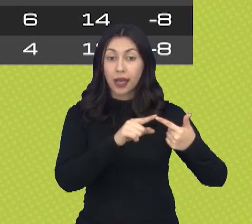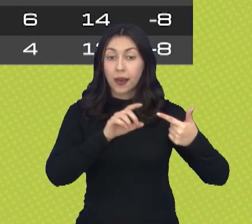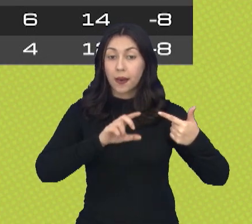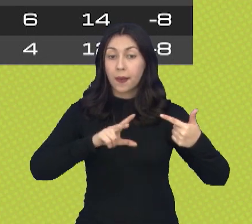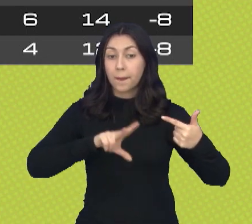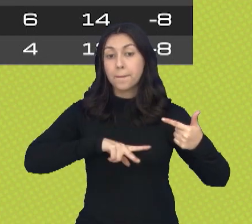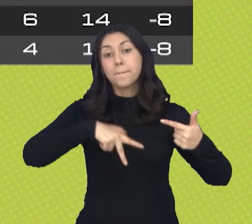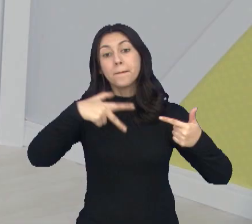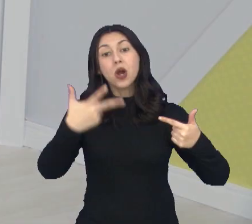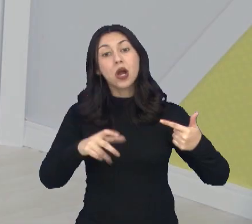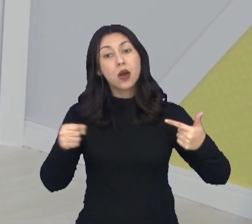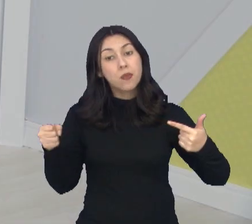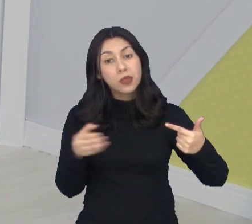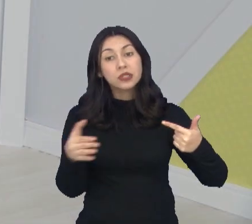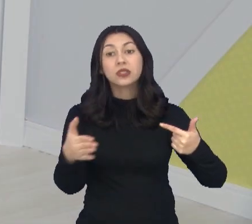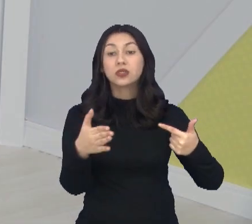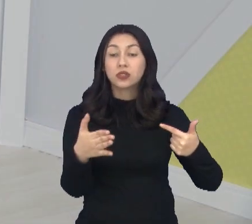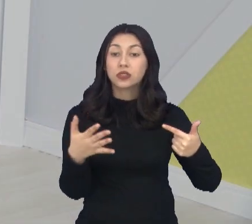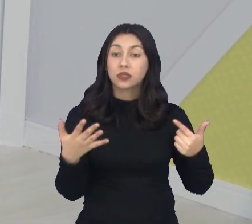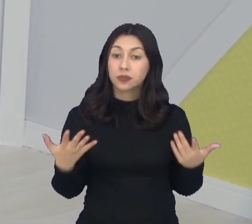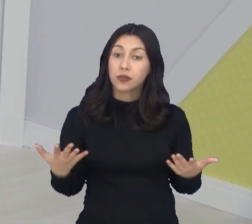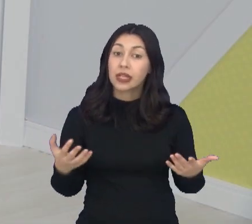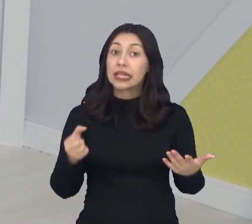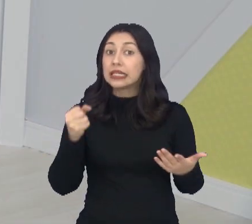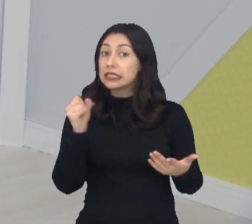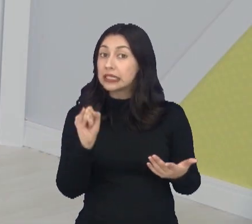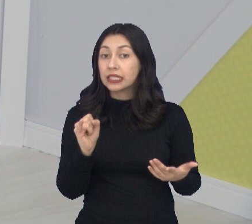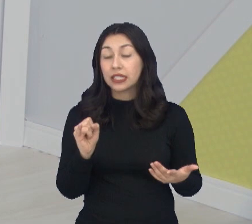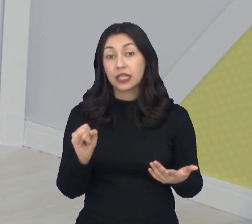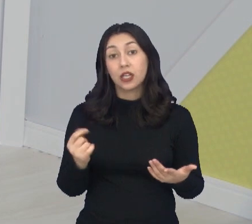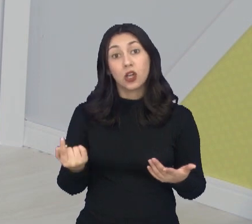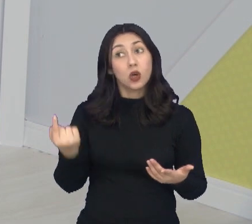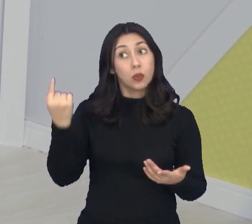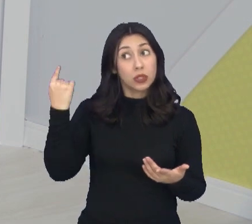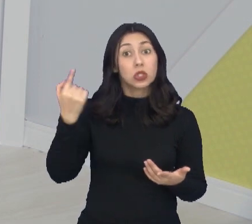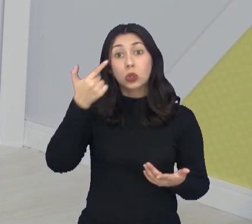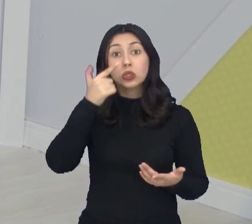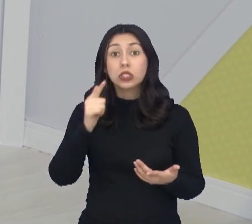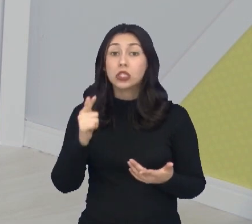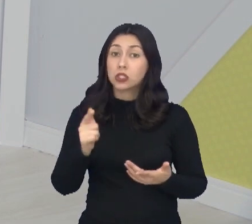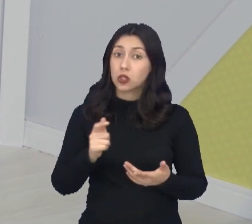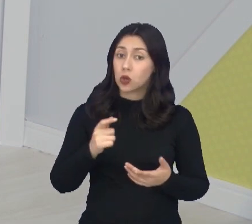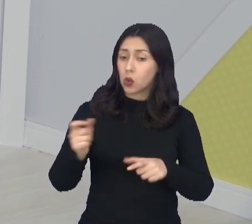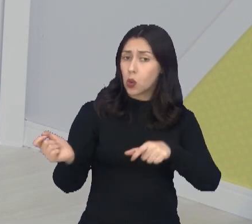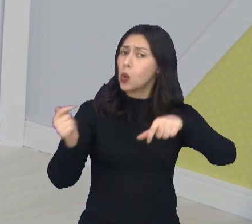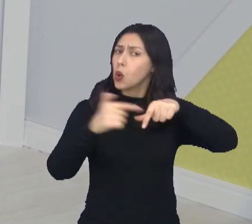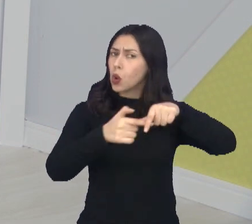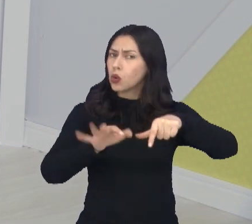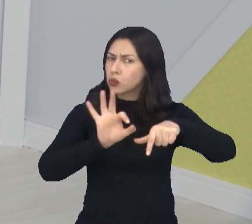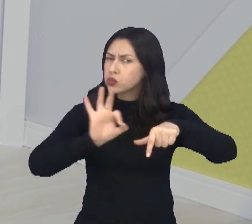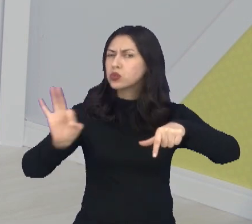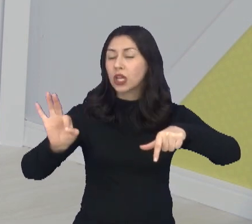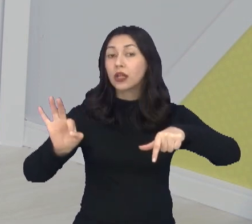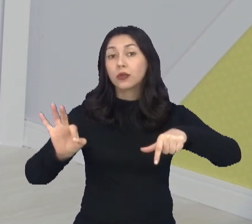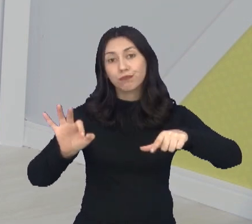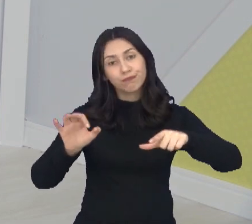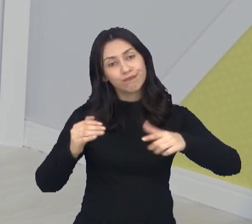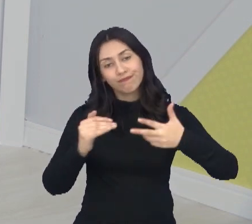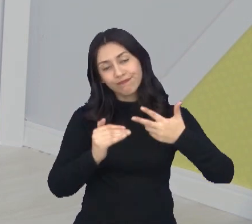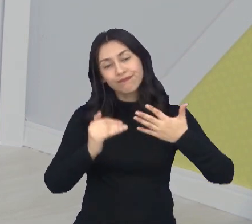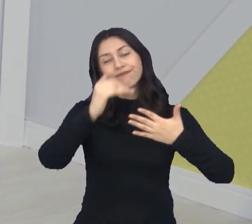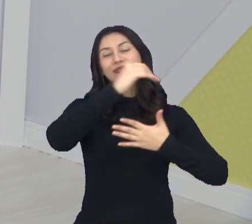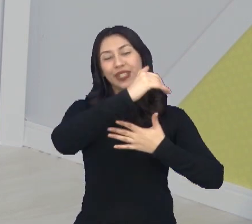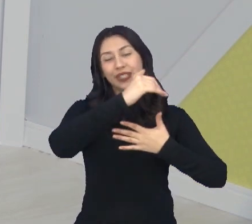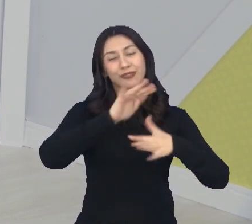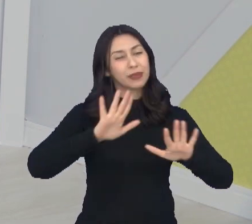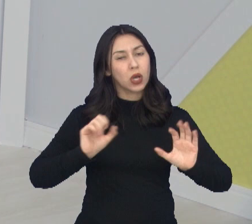uma hipotética cobrança e ter feito o gol, estariam empatados aqui. Aí o São José ficaria na frente por causa dos gols pró. Mas isso acontece e